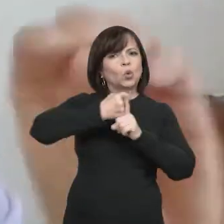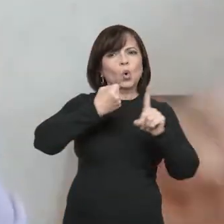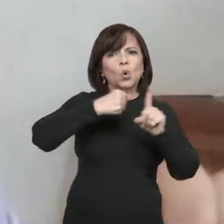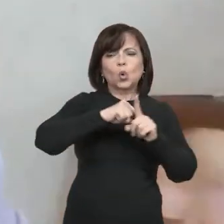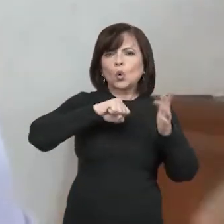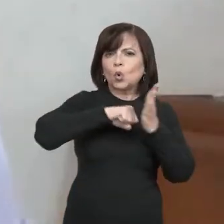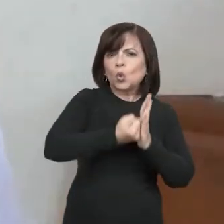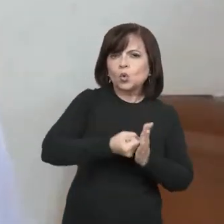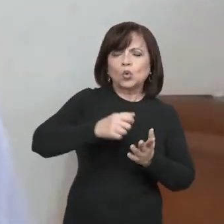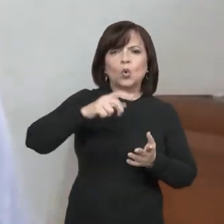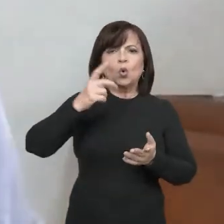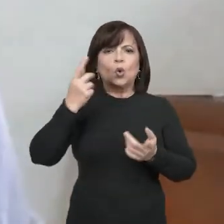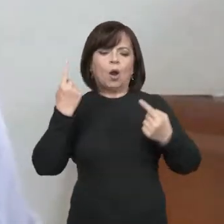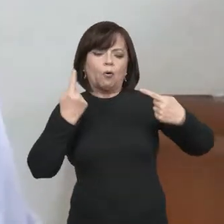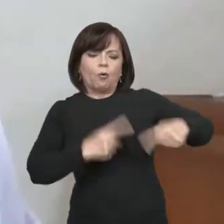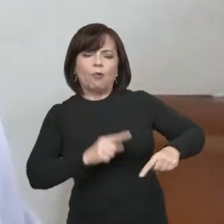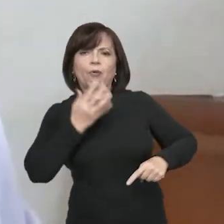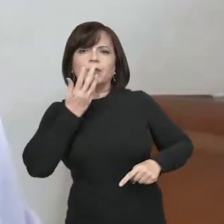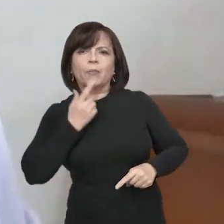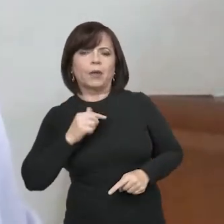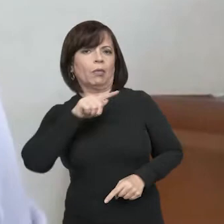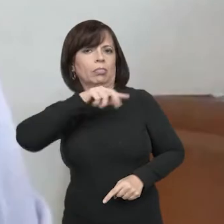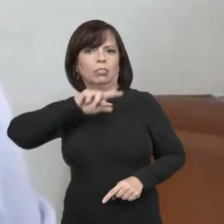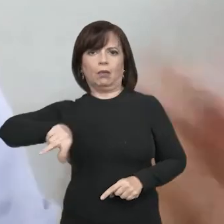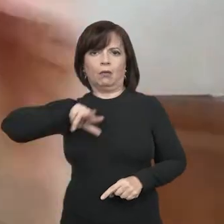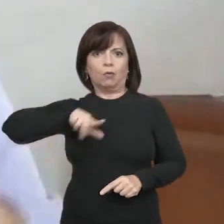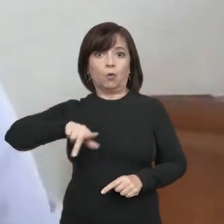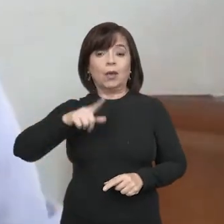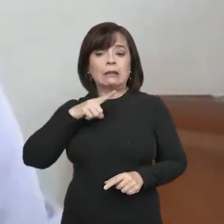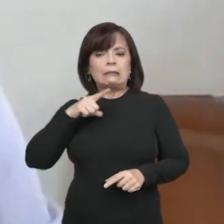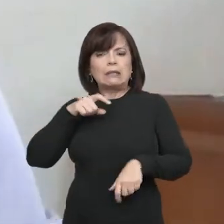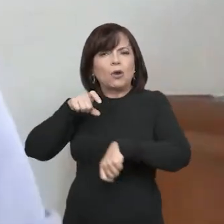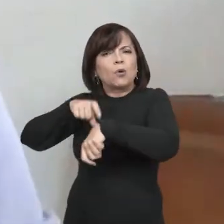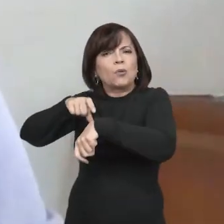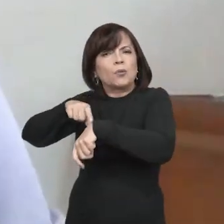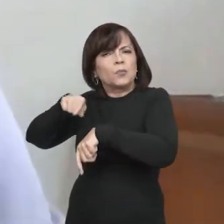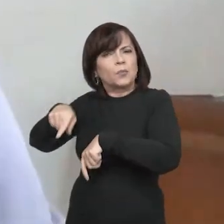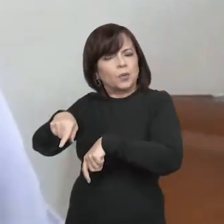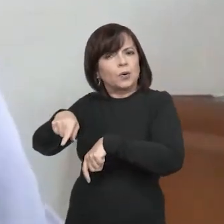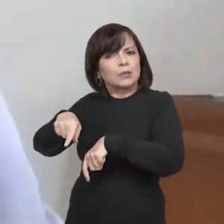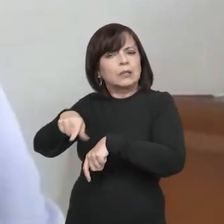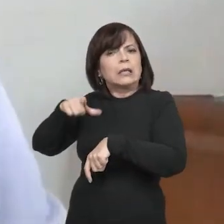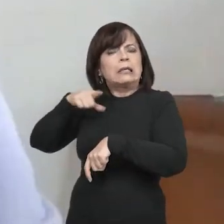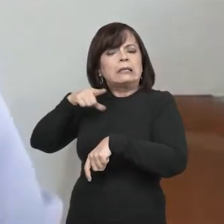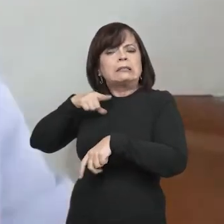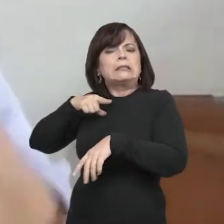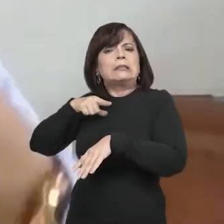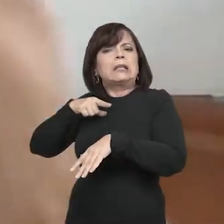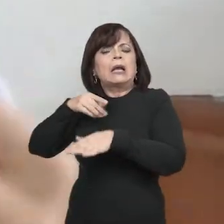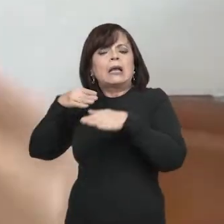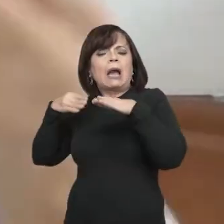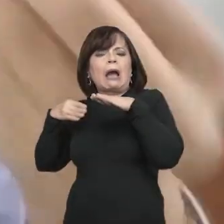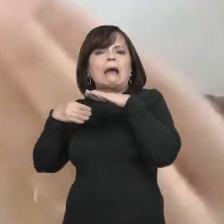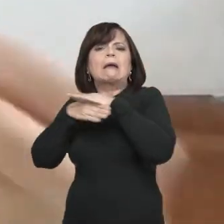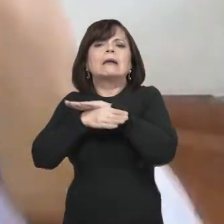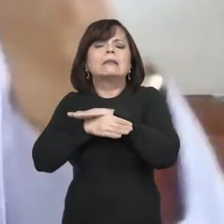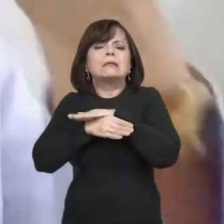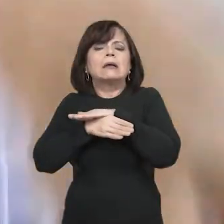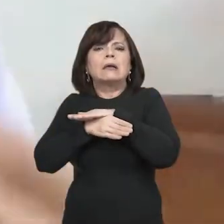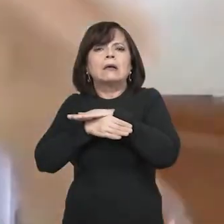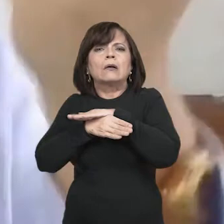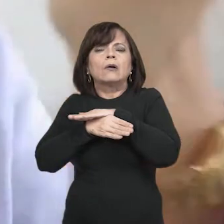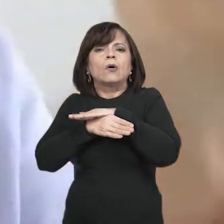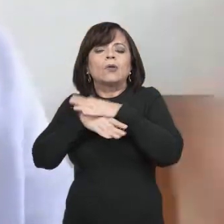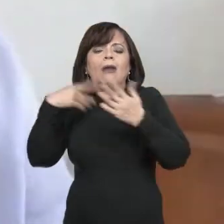crime de tortura praticado contra uma menor de idade. Havia ali, num determinado momento, a assunção do risco